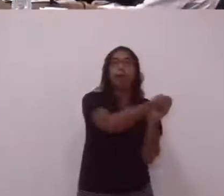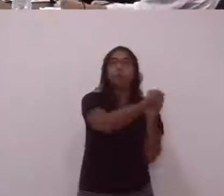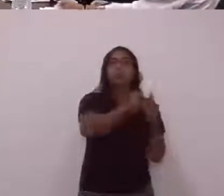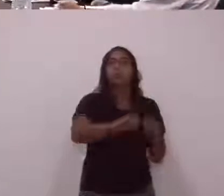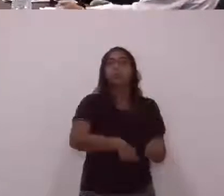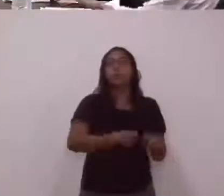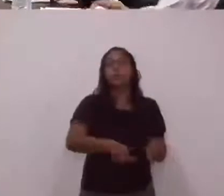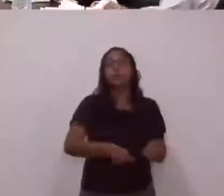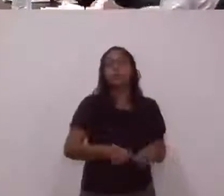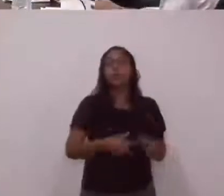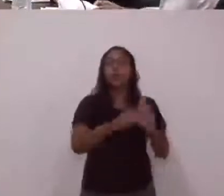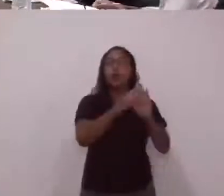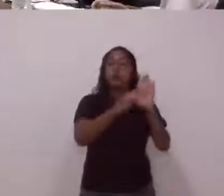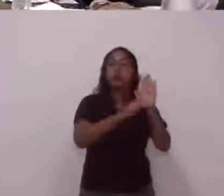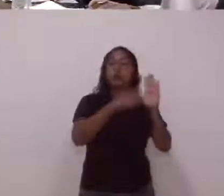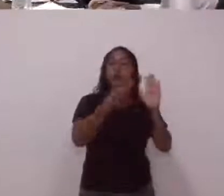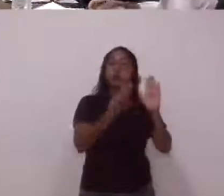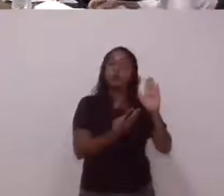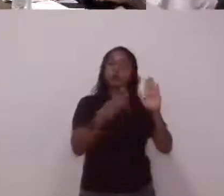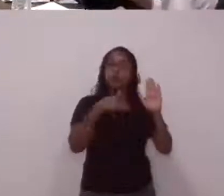prevista no artigo 37